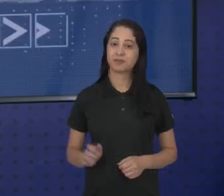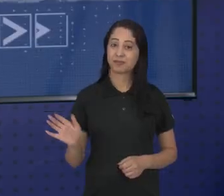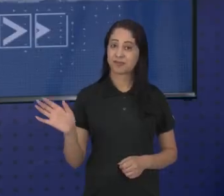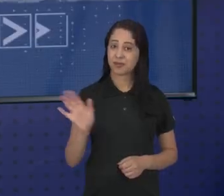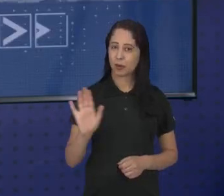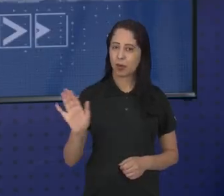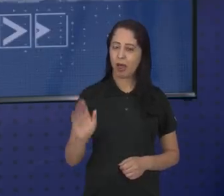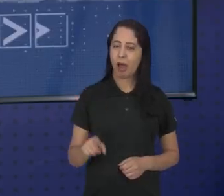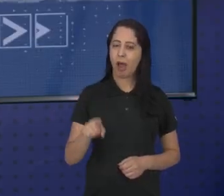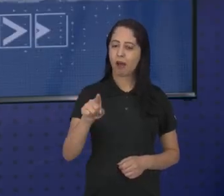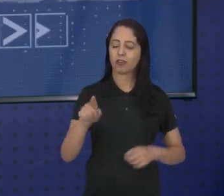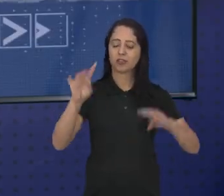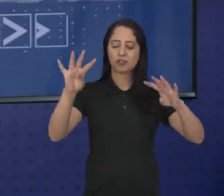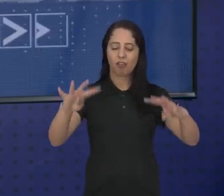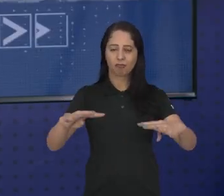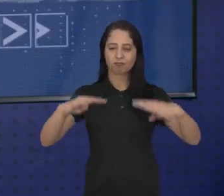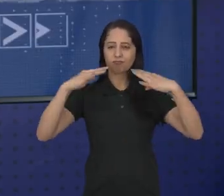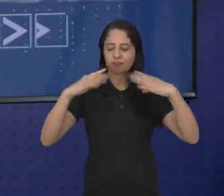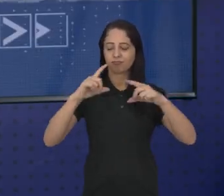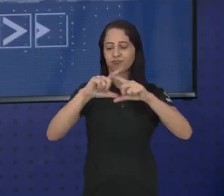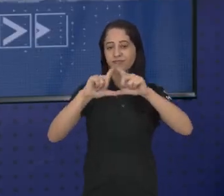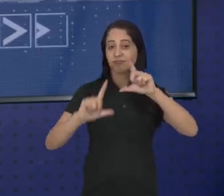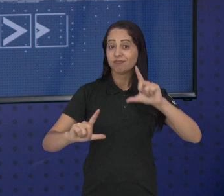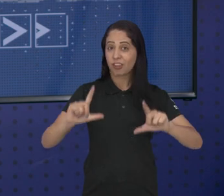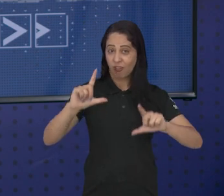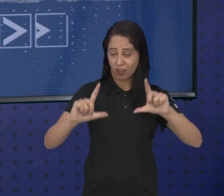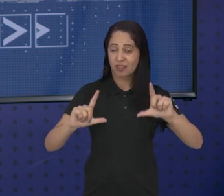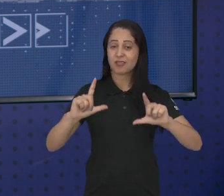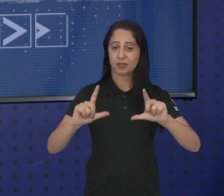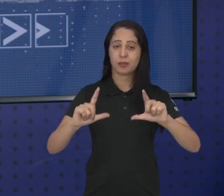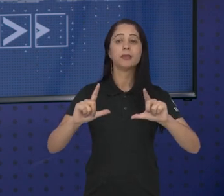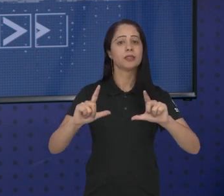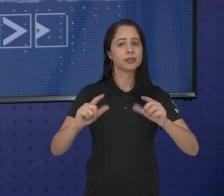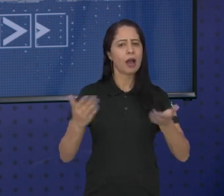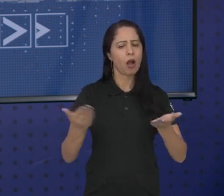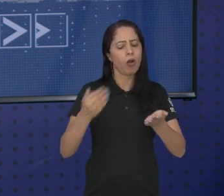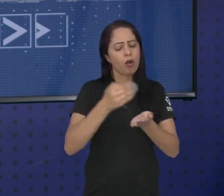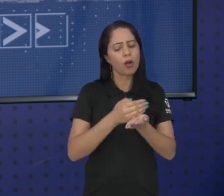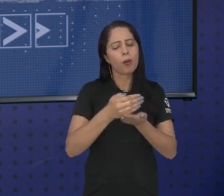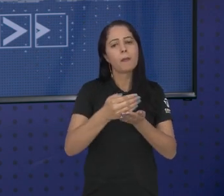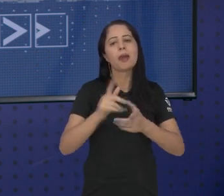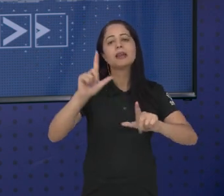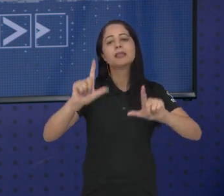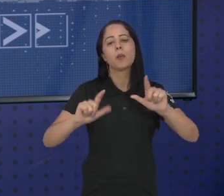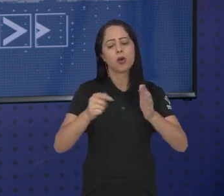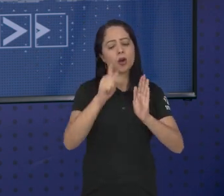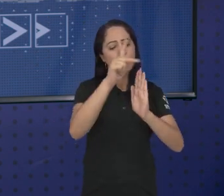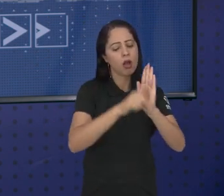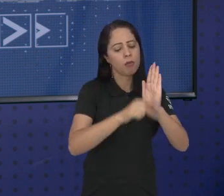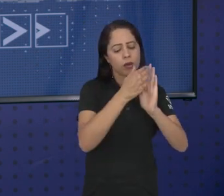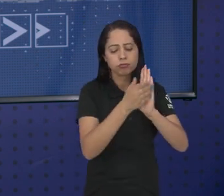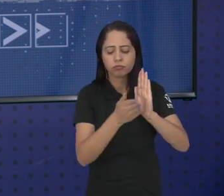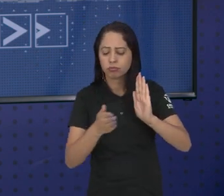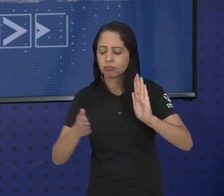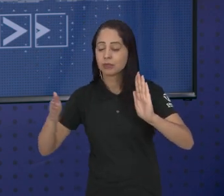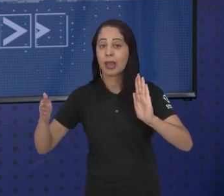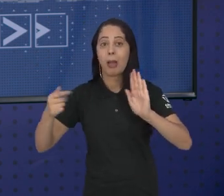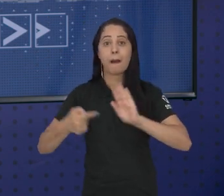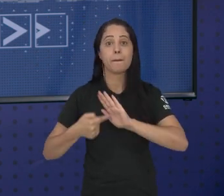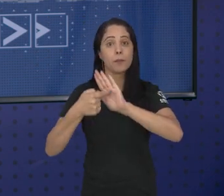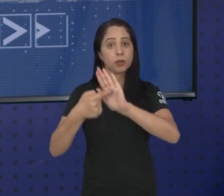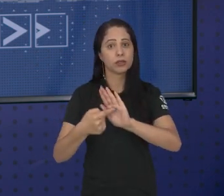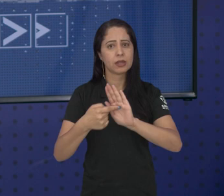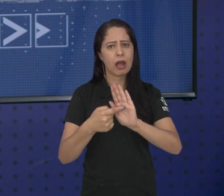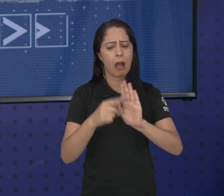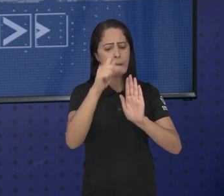olá para você que está assistindo a TV Câmara São José dos Campos começa agora o tremendo programa que te mostra quais são